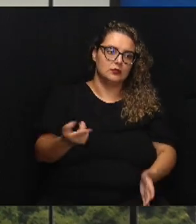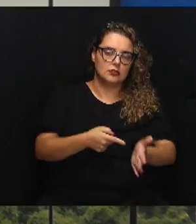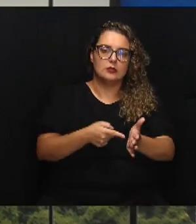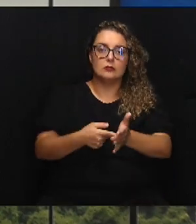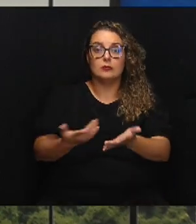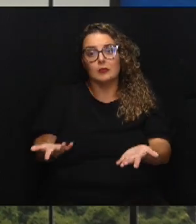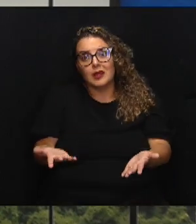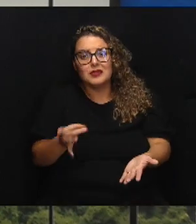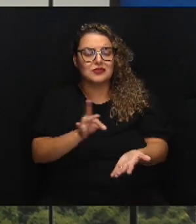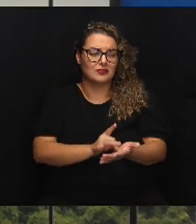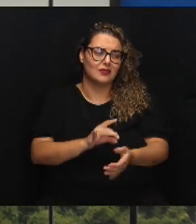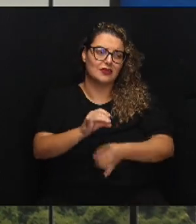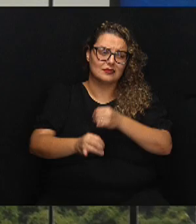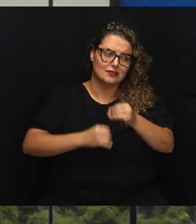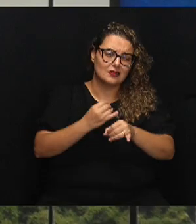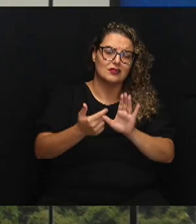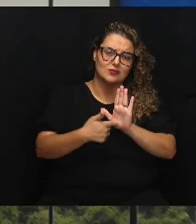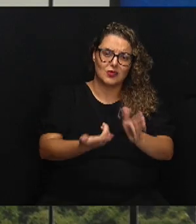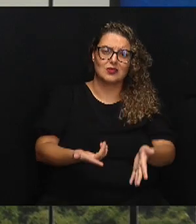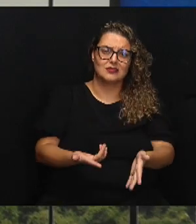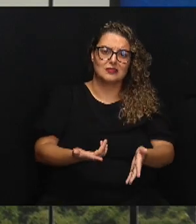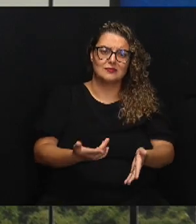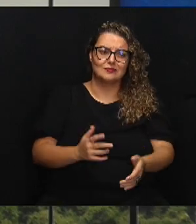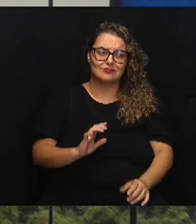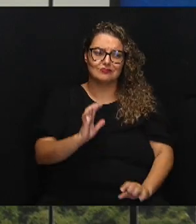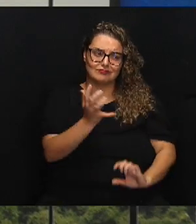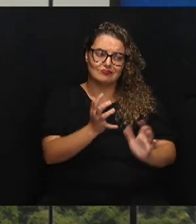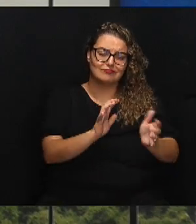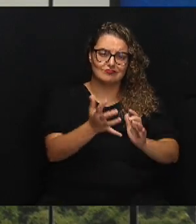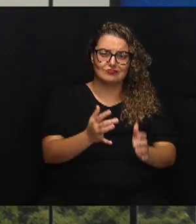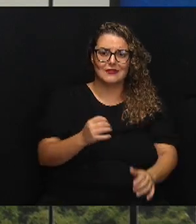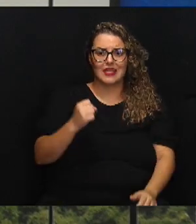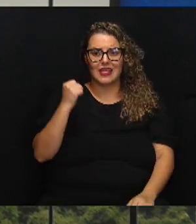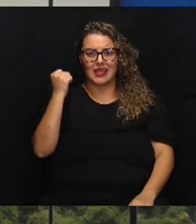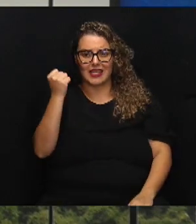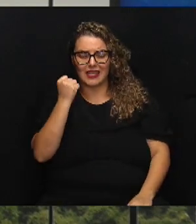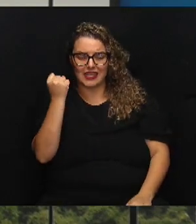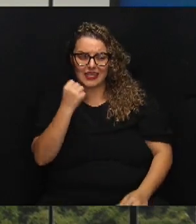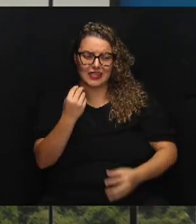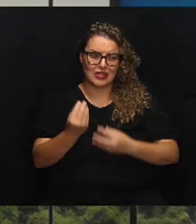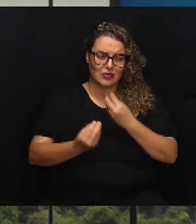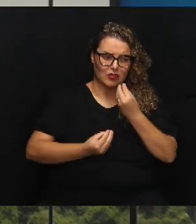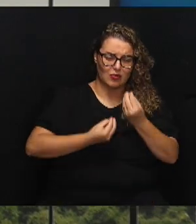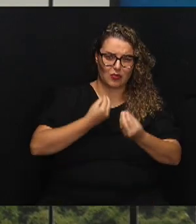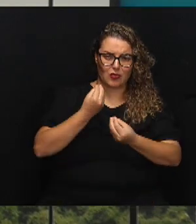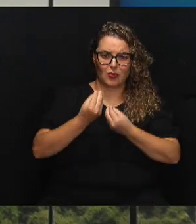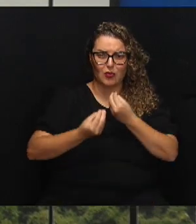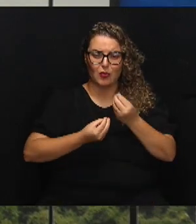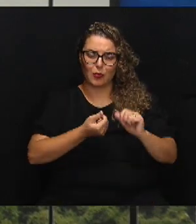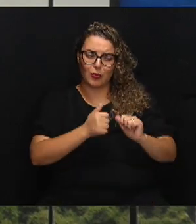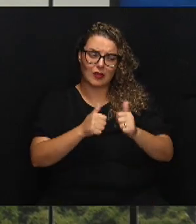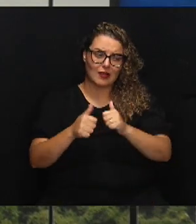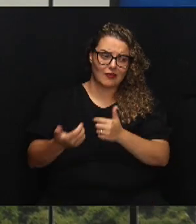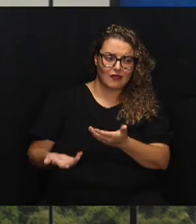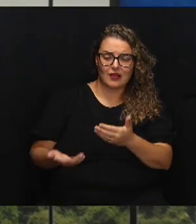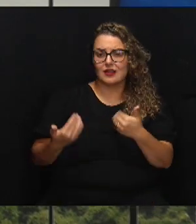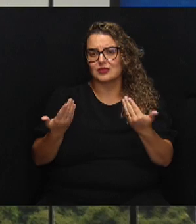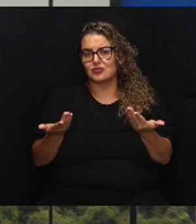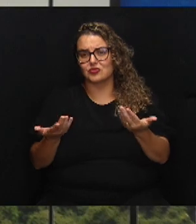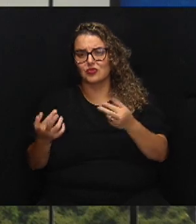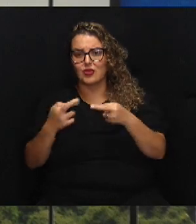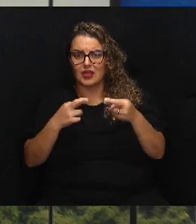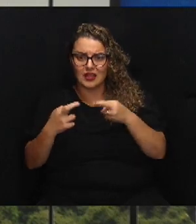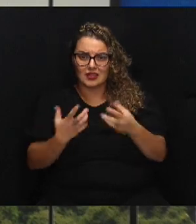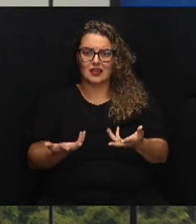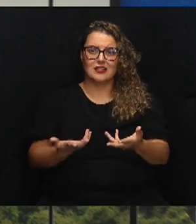mostra muitas ocorrências de que a situação é grave. Como é que você avalia, que análise que dá para